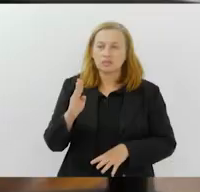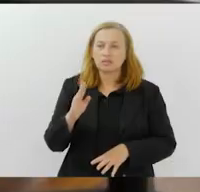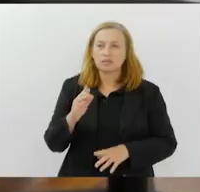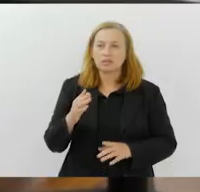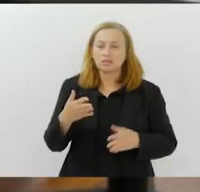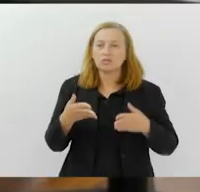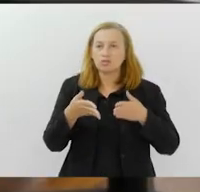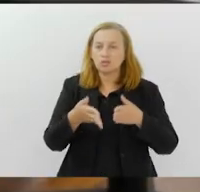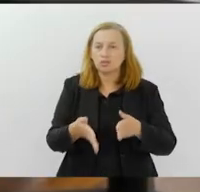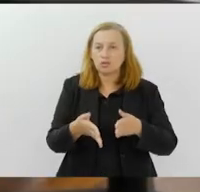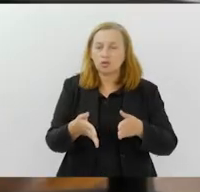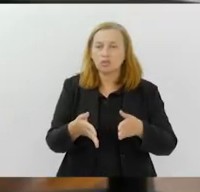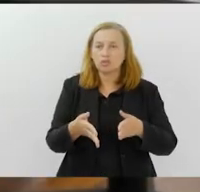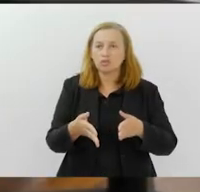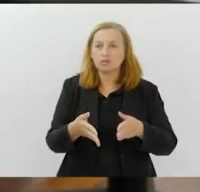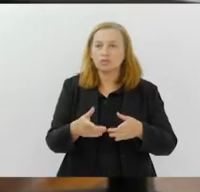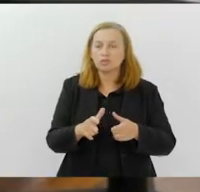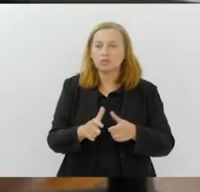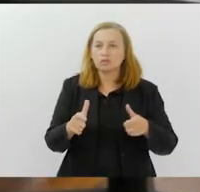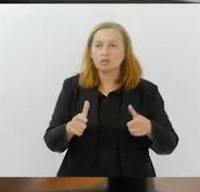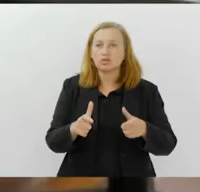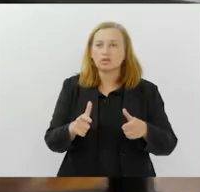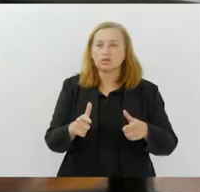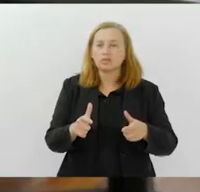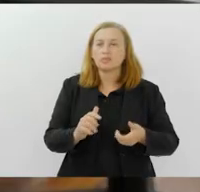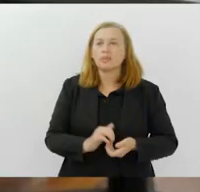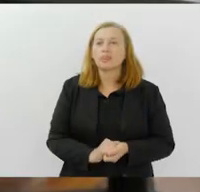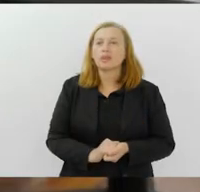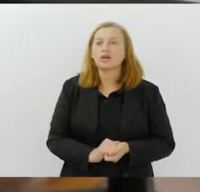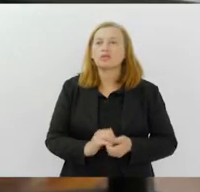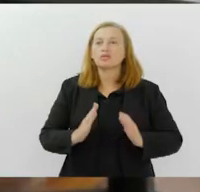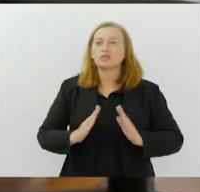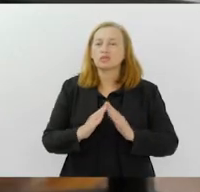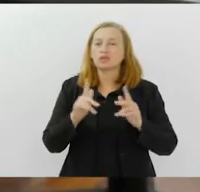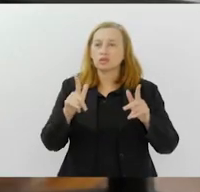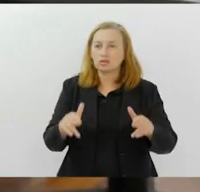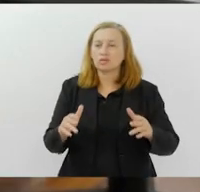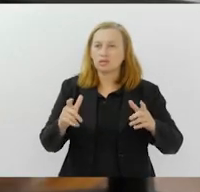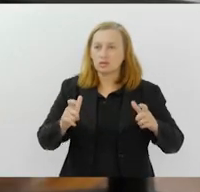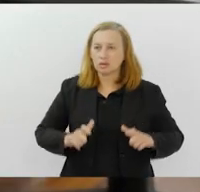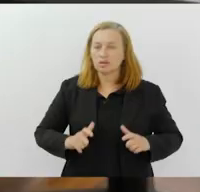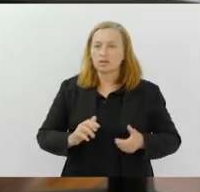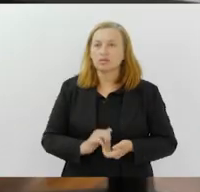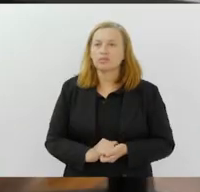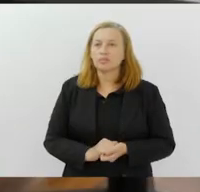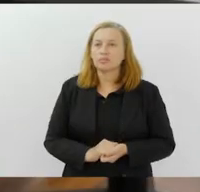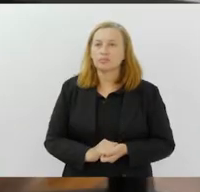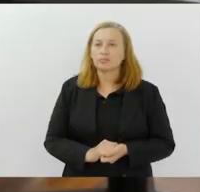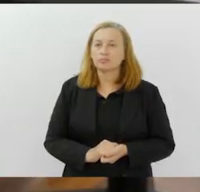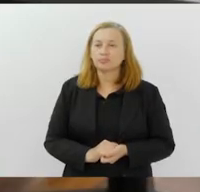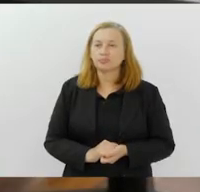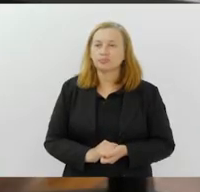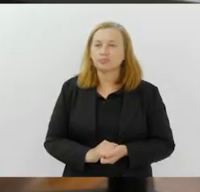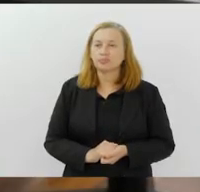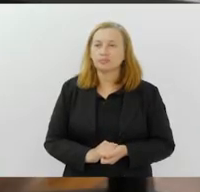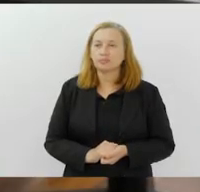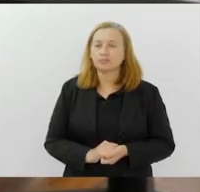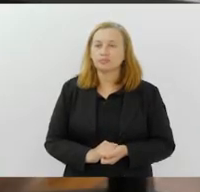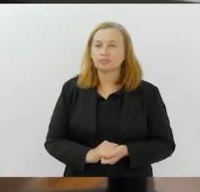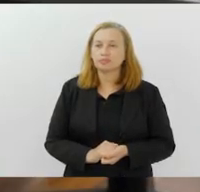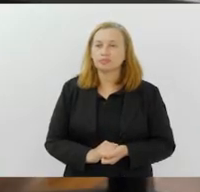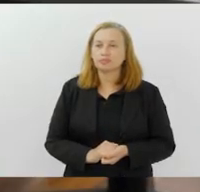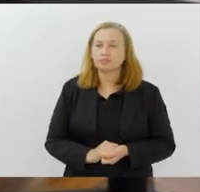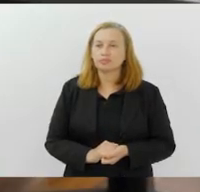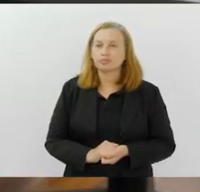alvo que aquele que não tem oportunidade de chegar numa casa como essa e está sob a vista